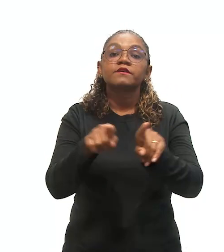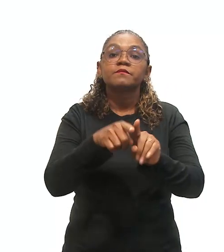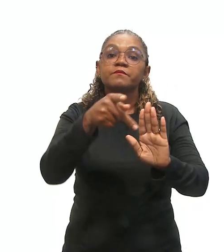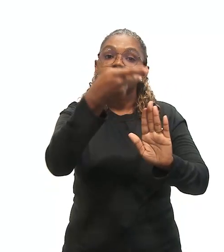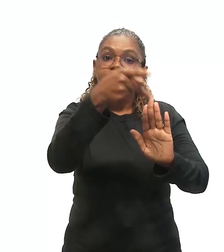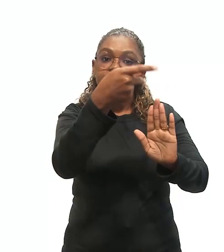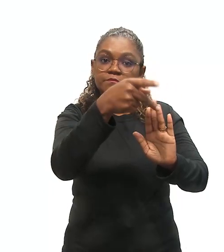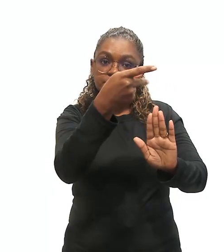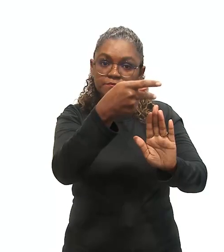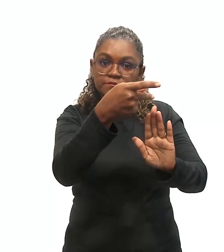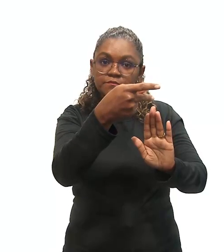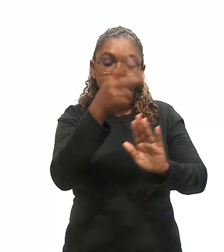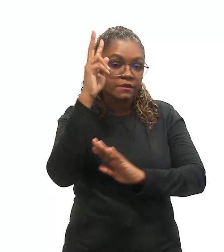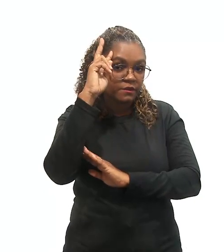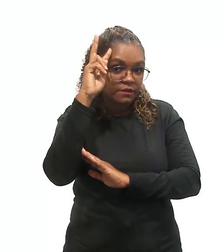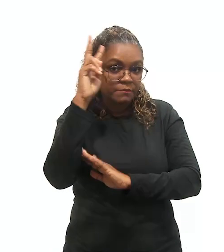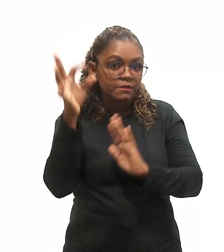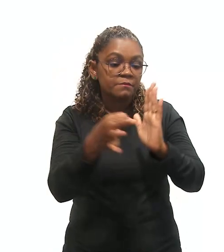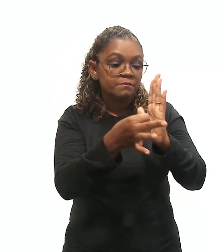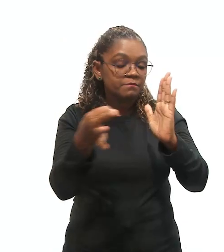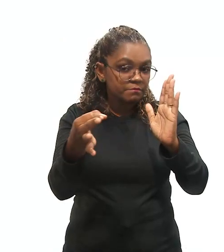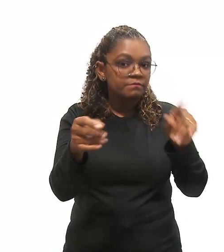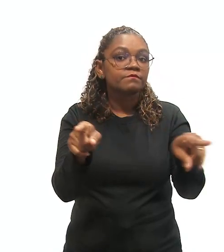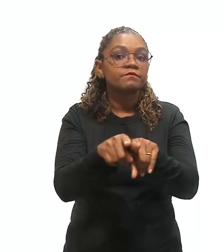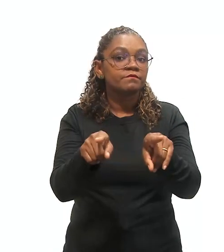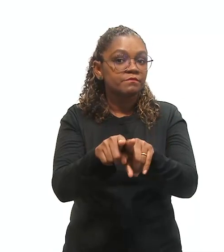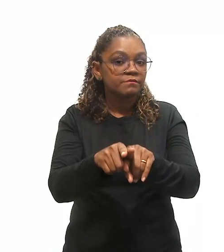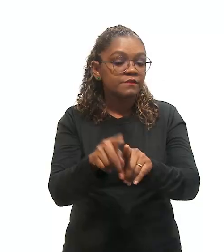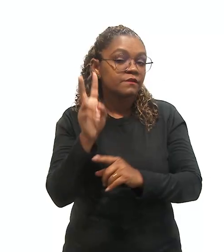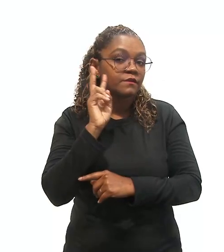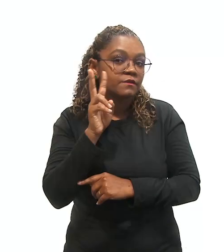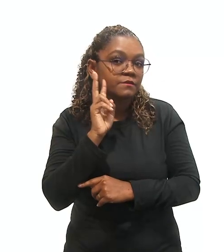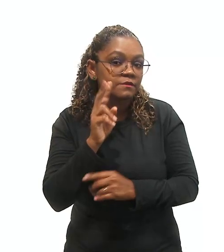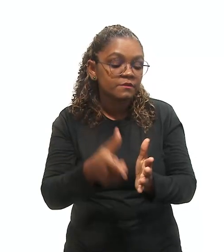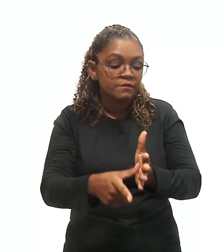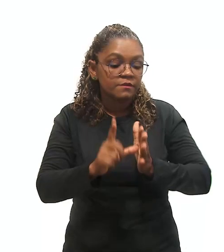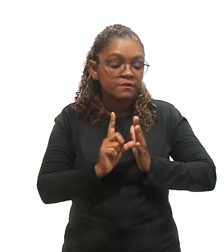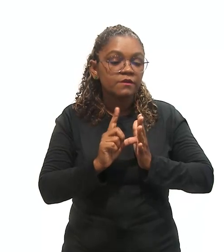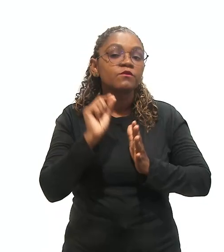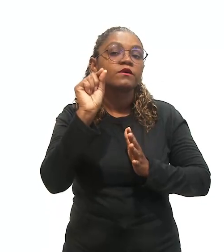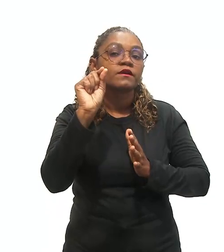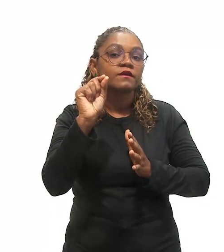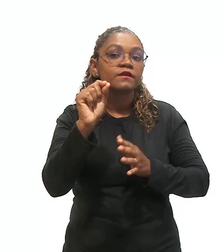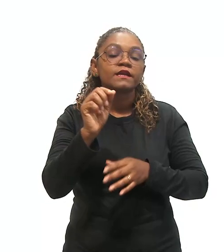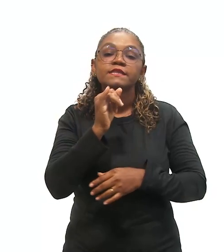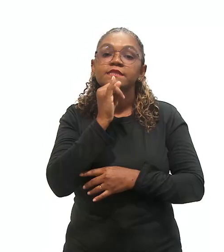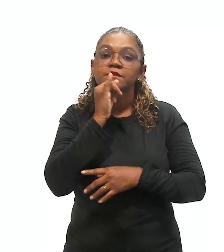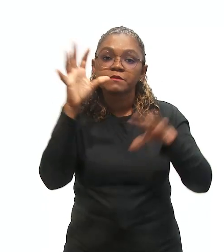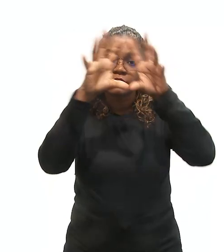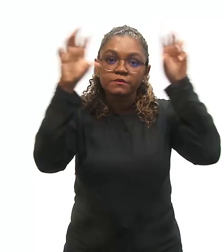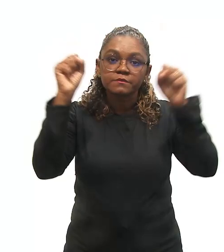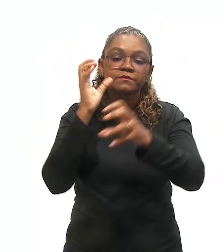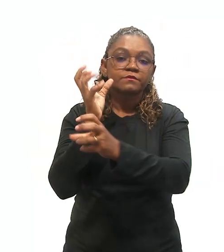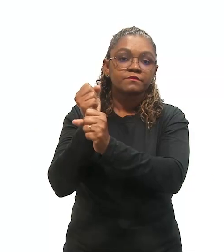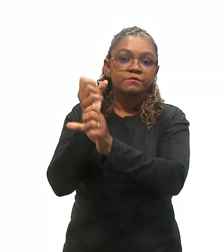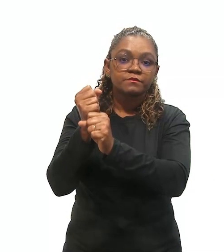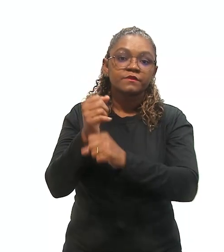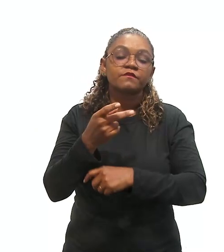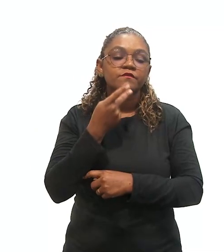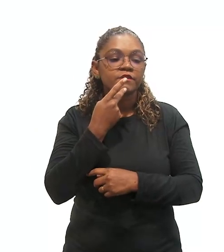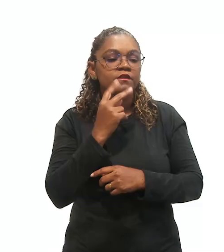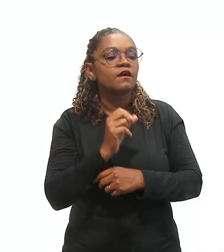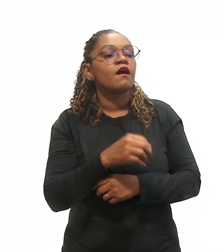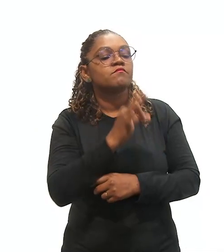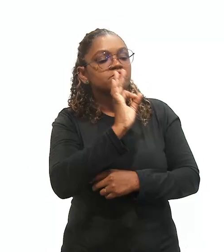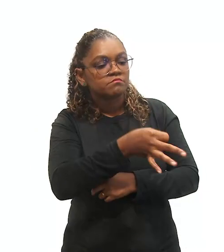prévio. Lembra do nosso parecer prévio? Parecer prévio é aquele que o Tribunal de Contas diz: certo, gestor, você